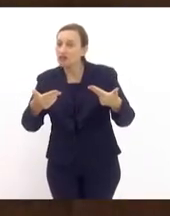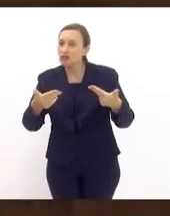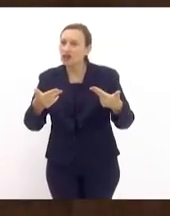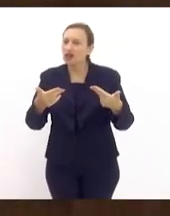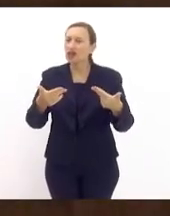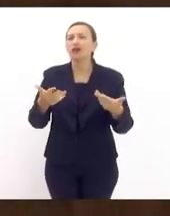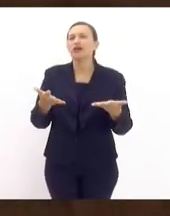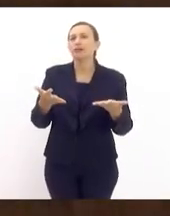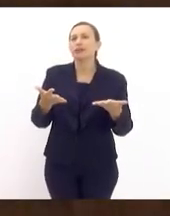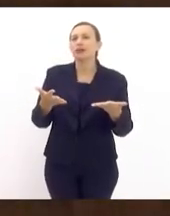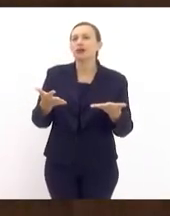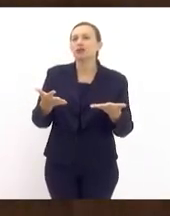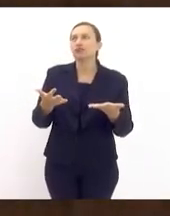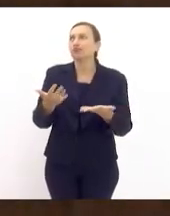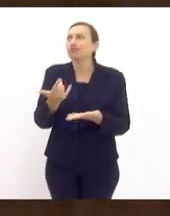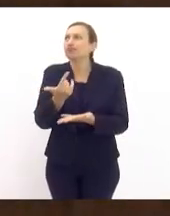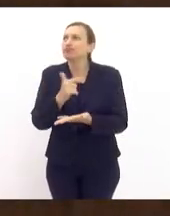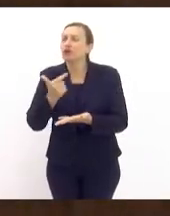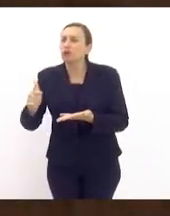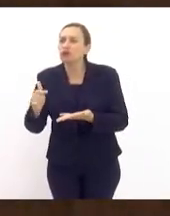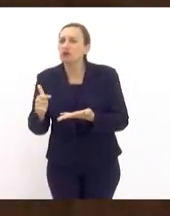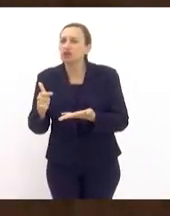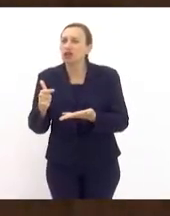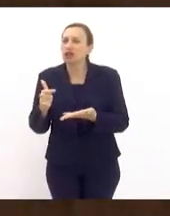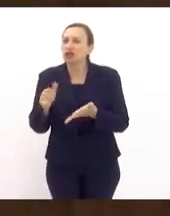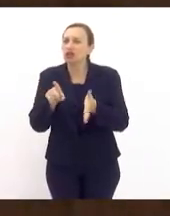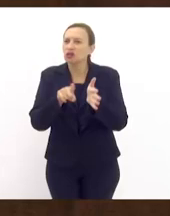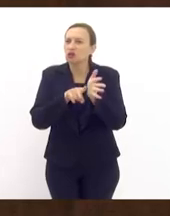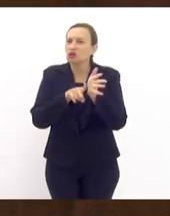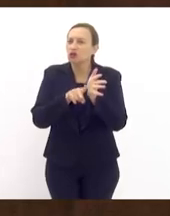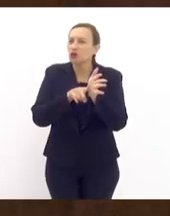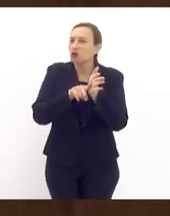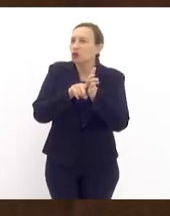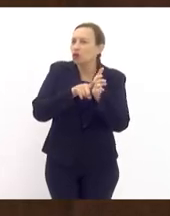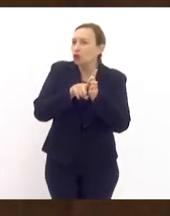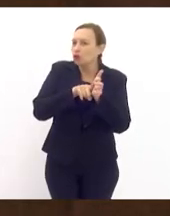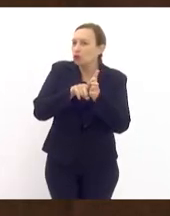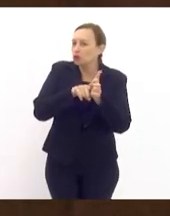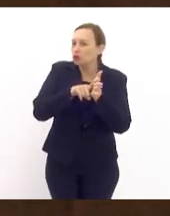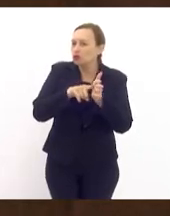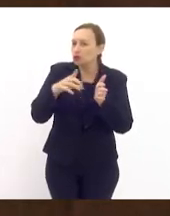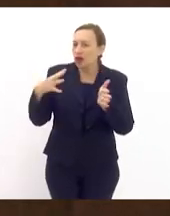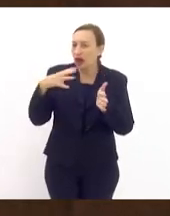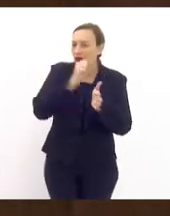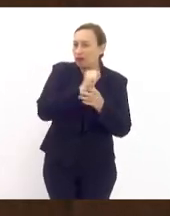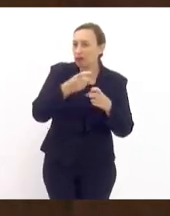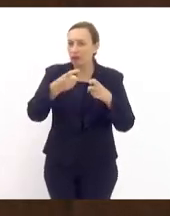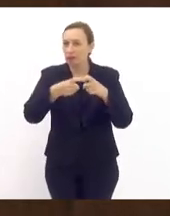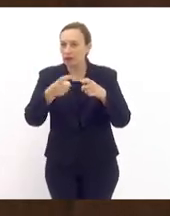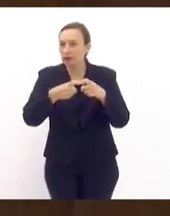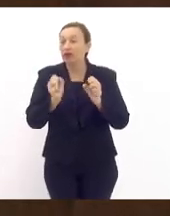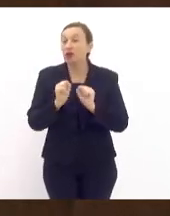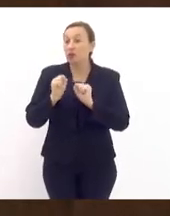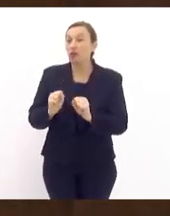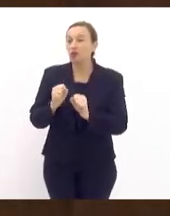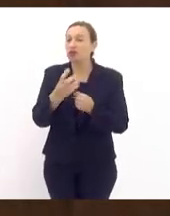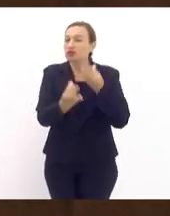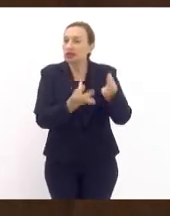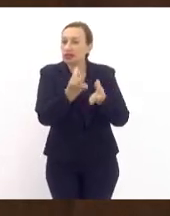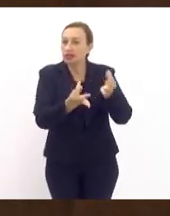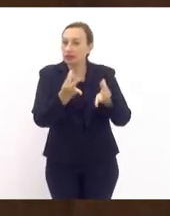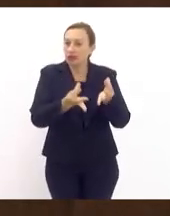vezes, elas não têm o diagnóstico rápido para que possa... propiciar o